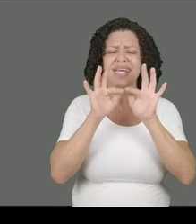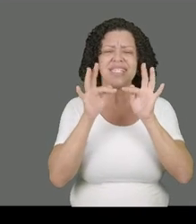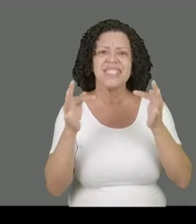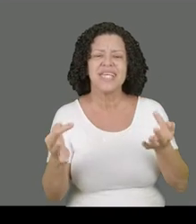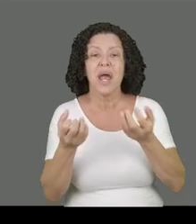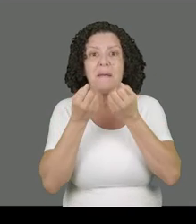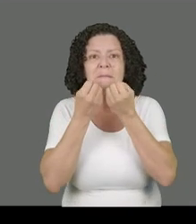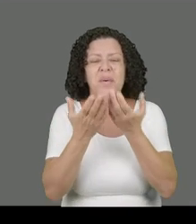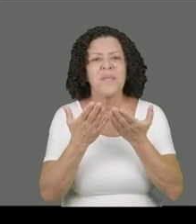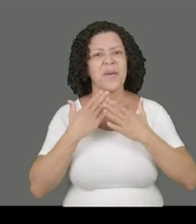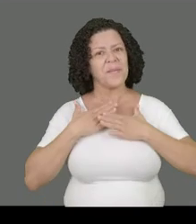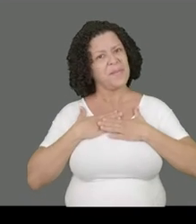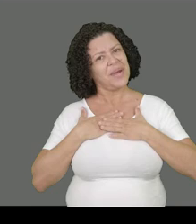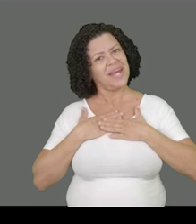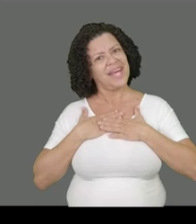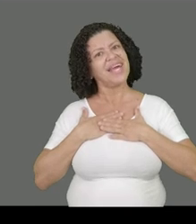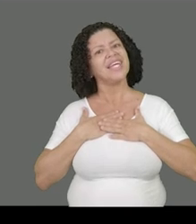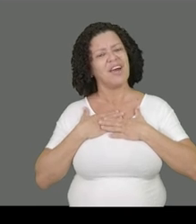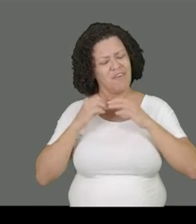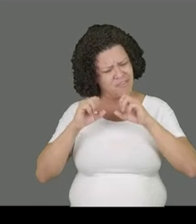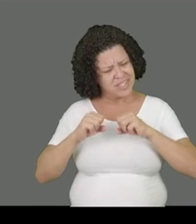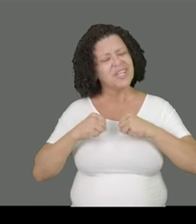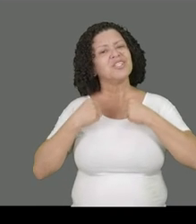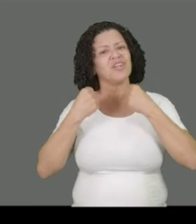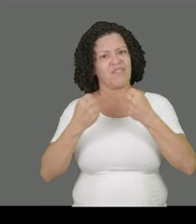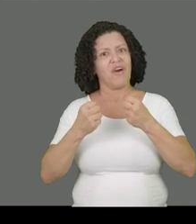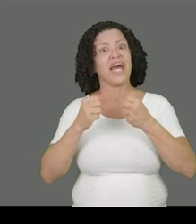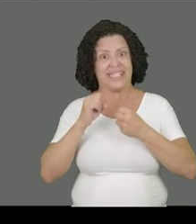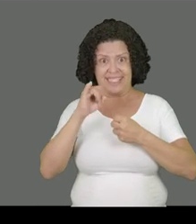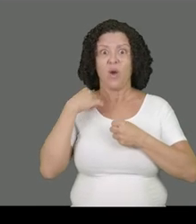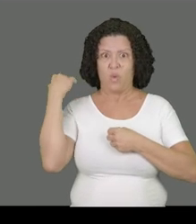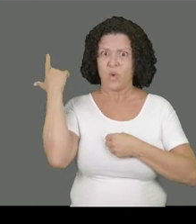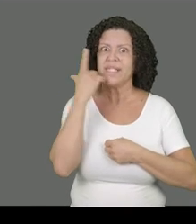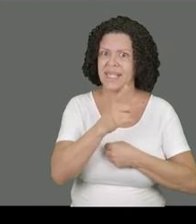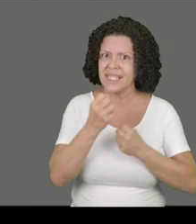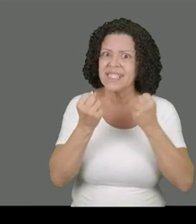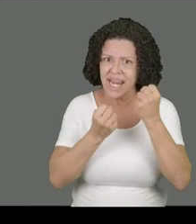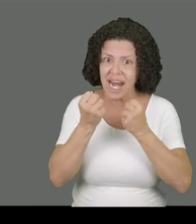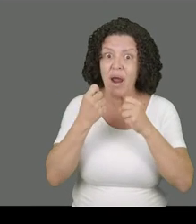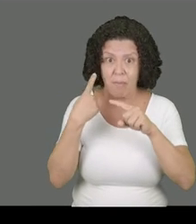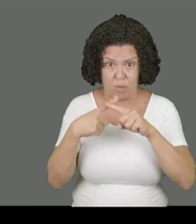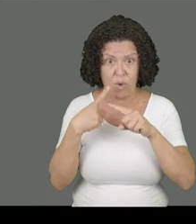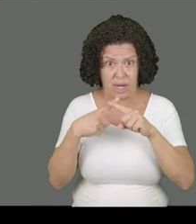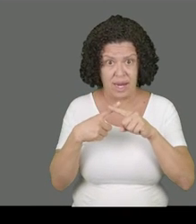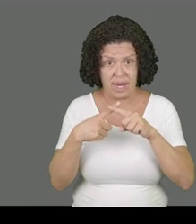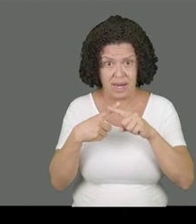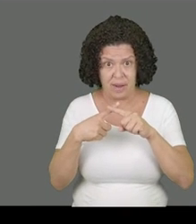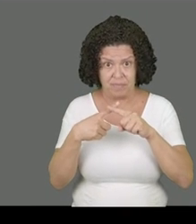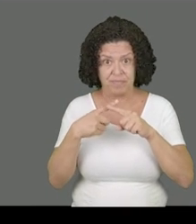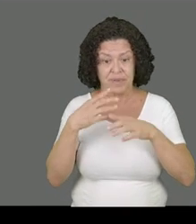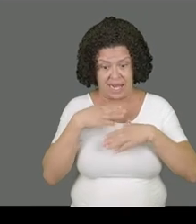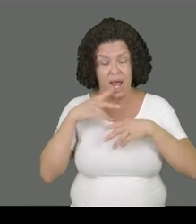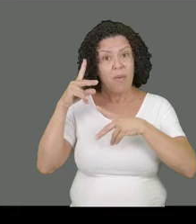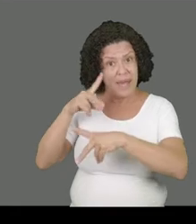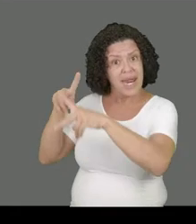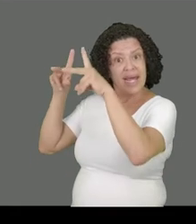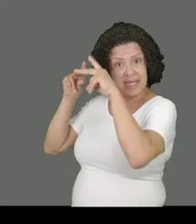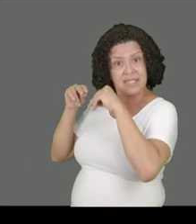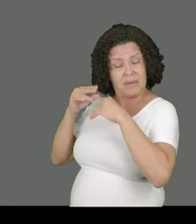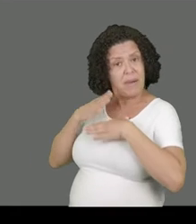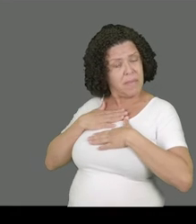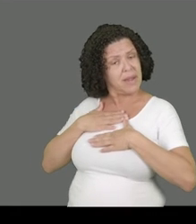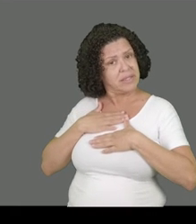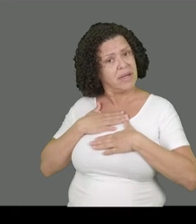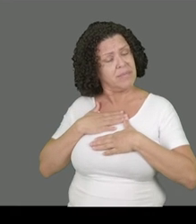ter, é o carro que é bom para mim. Eu vou fazer todo o esforço possível. E se eu conquistar, é porque está